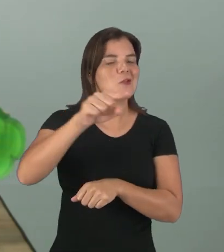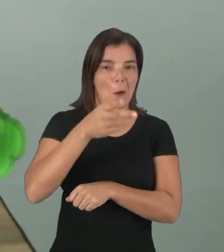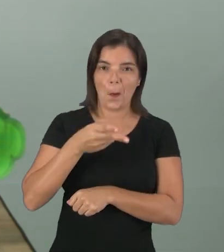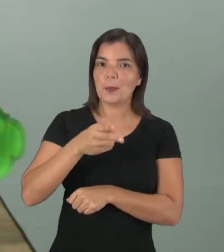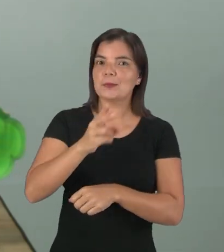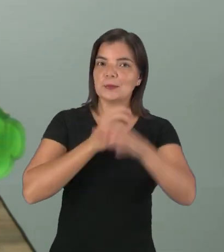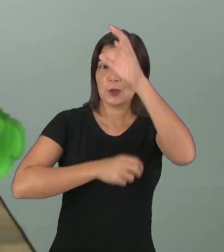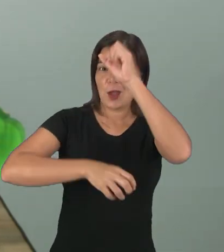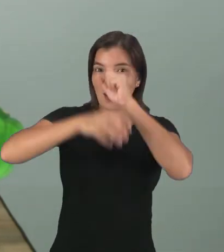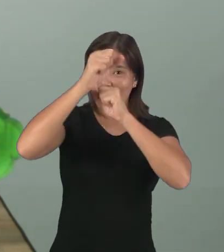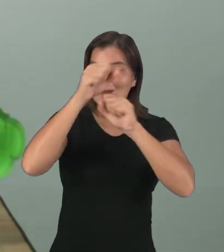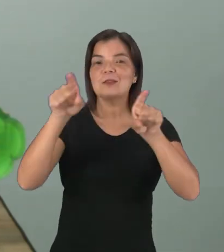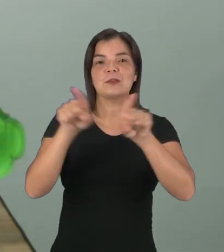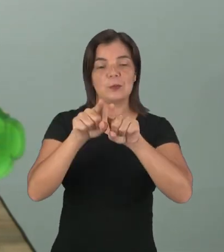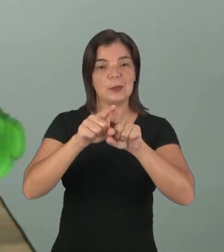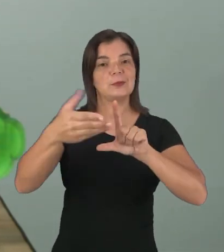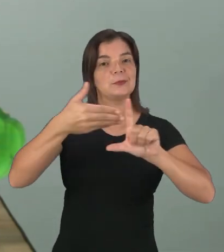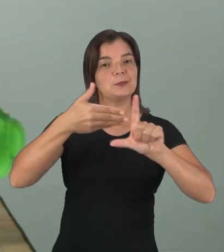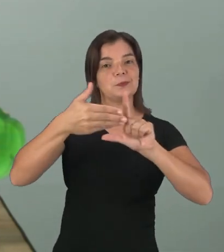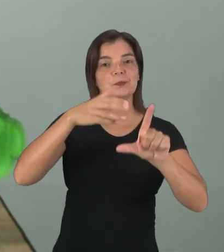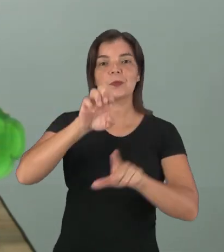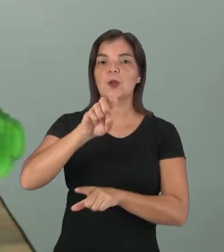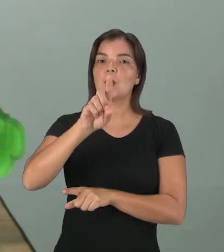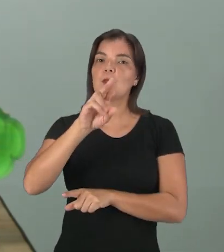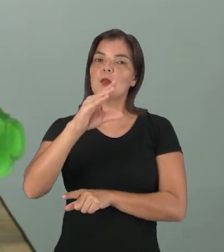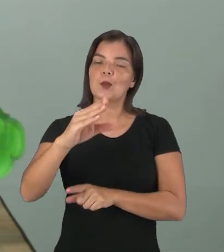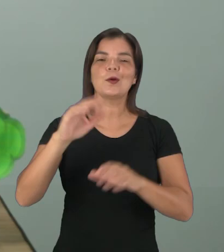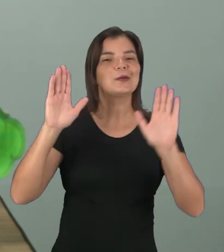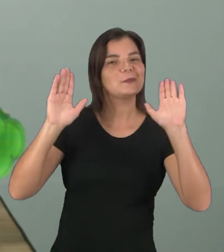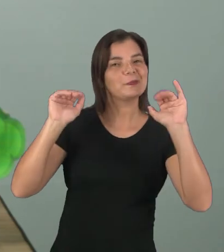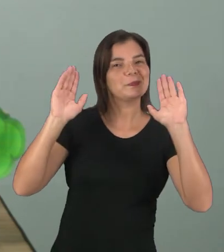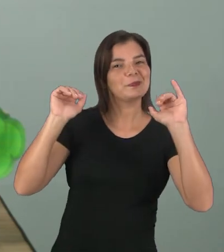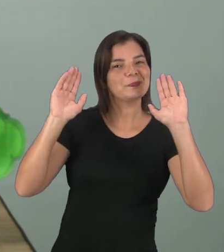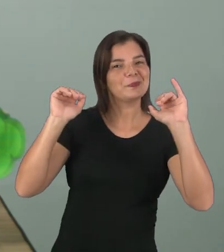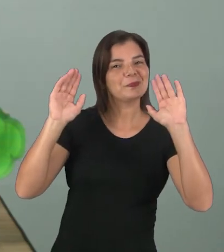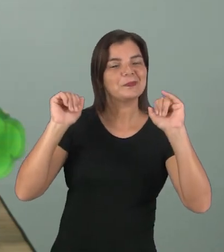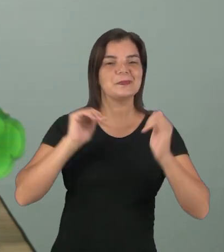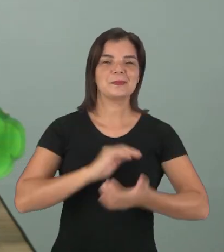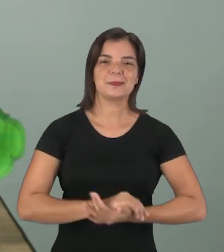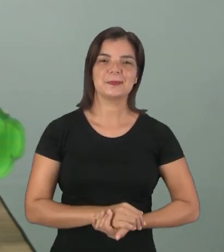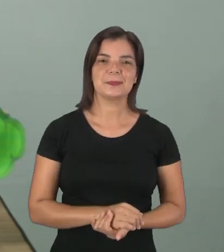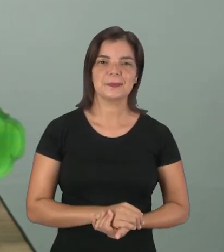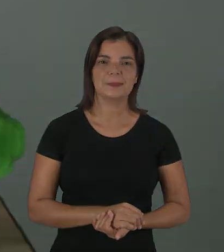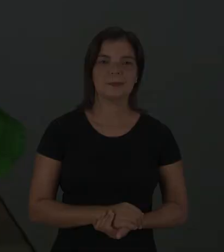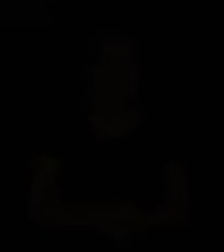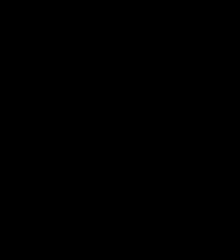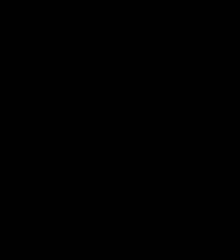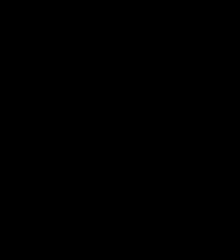continuar aprendendo. Acesse a nossa plataforma Eduque. Até a próxima aula. Tchau, tchau!